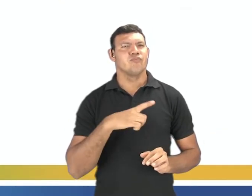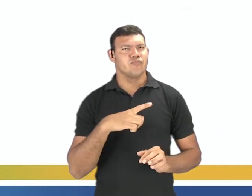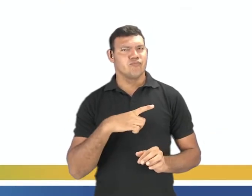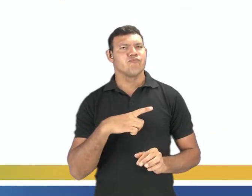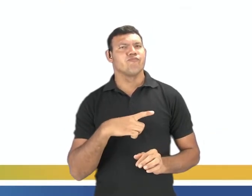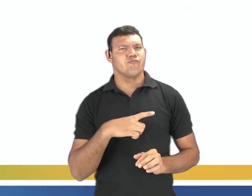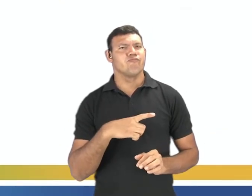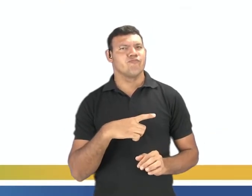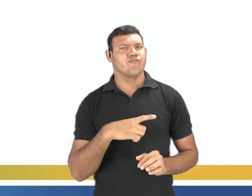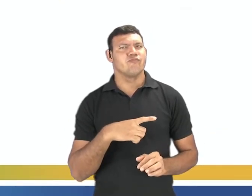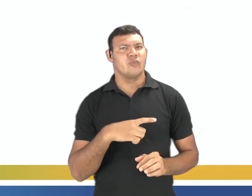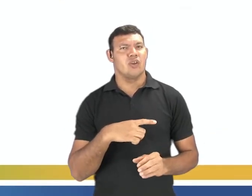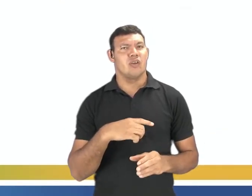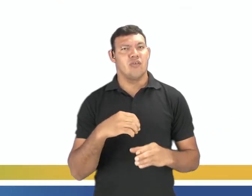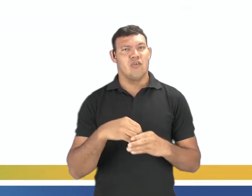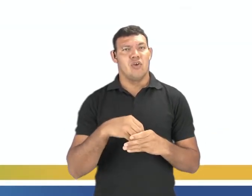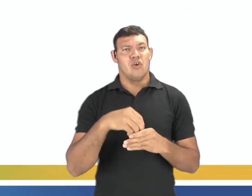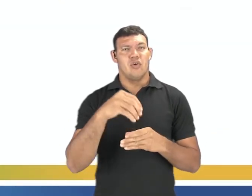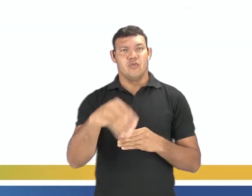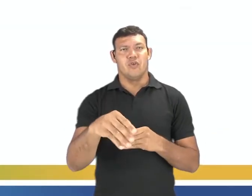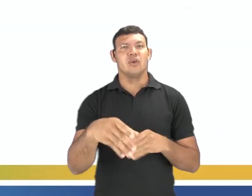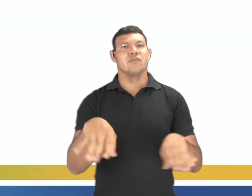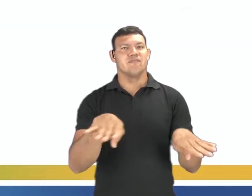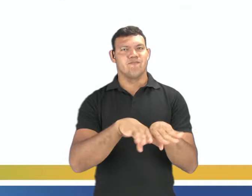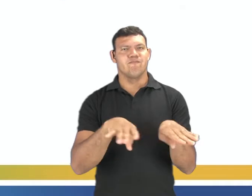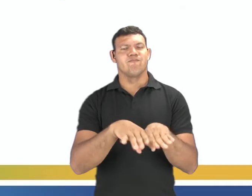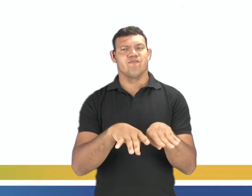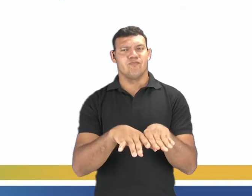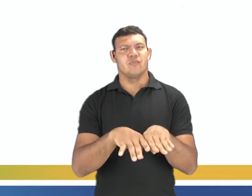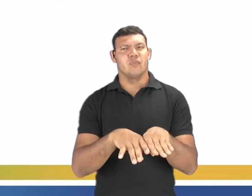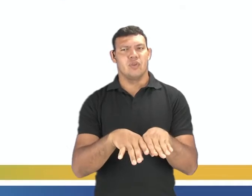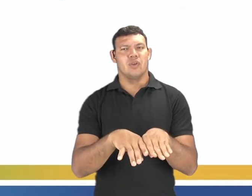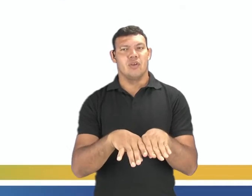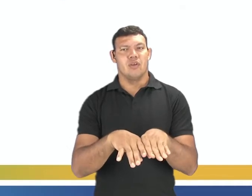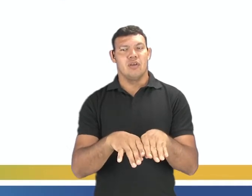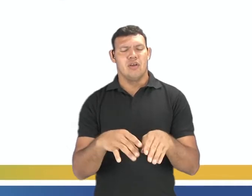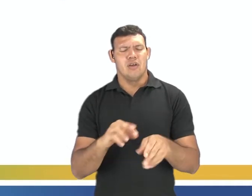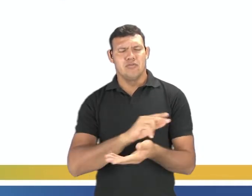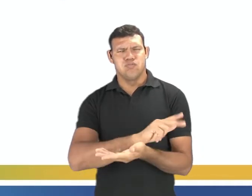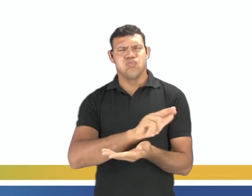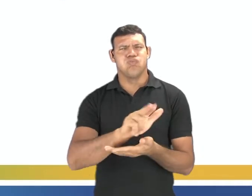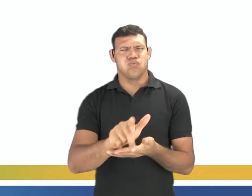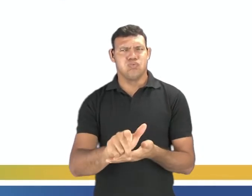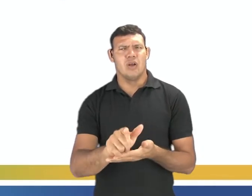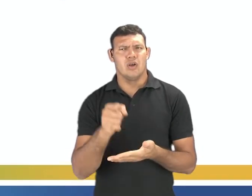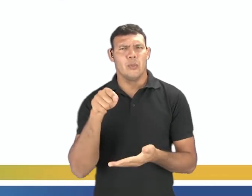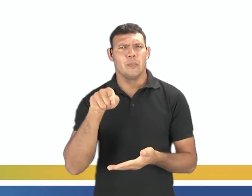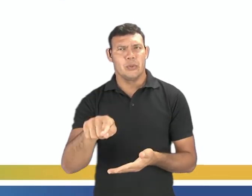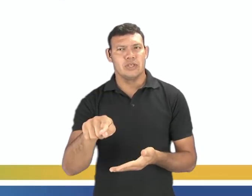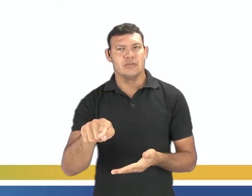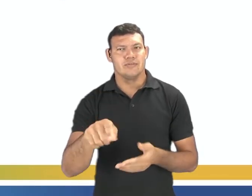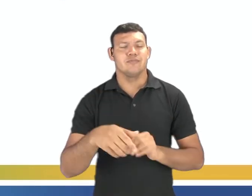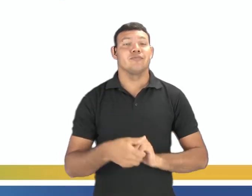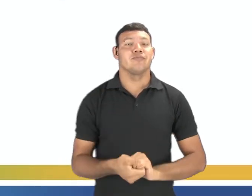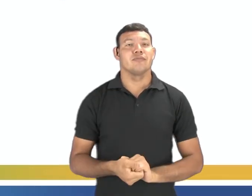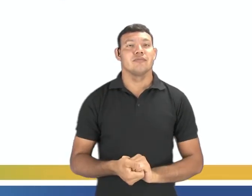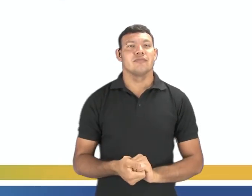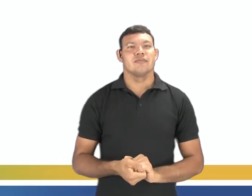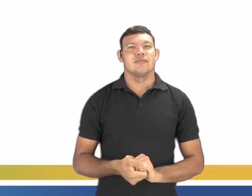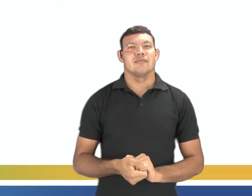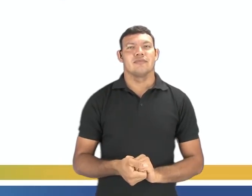ponto então veja na figura anterior aí ao lado que nós temos uma reta é